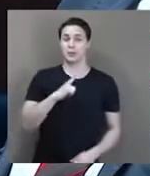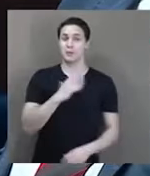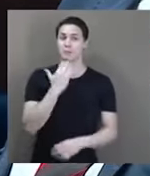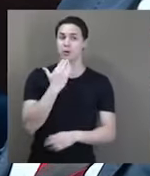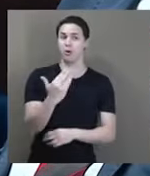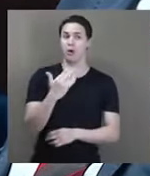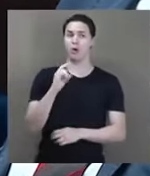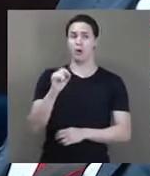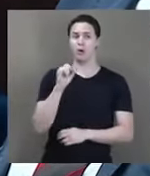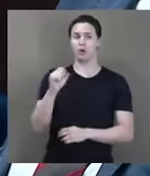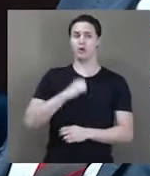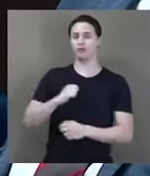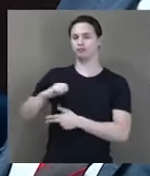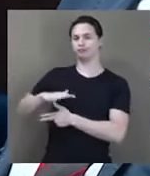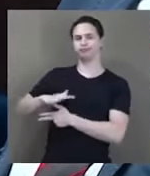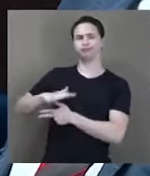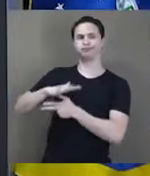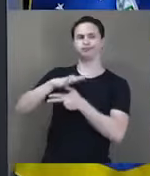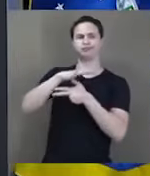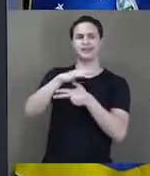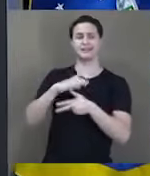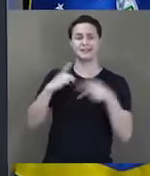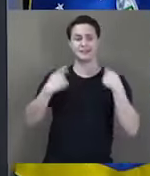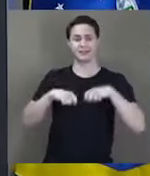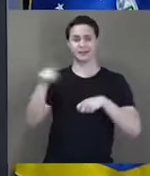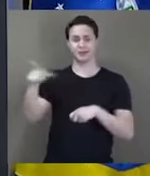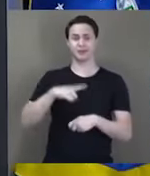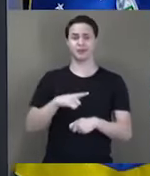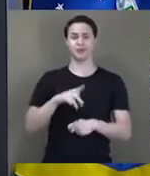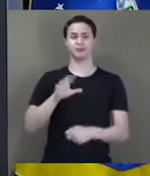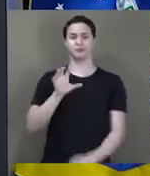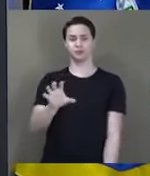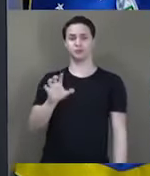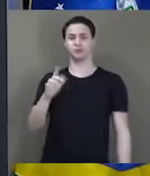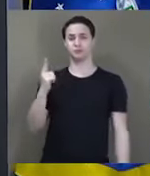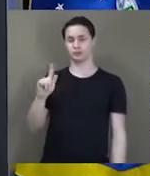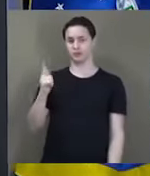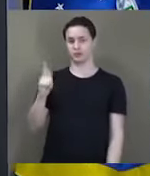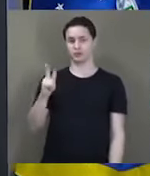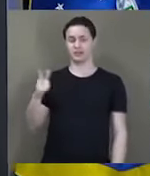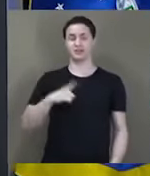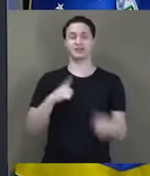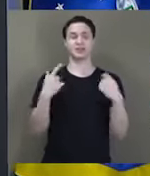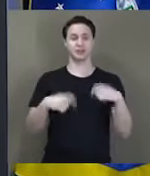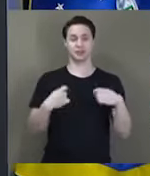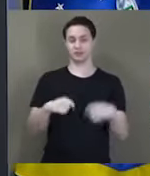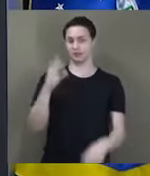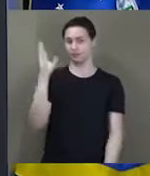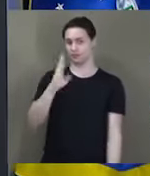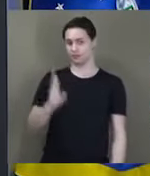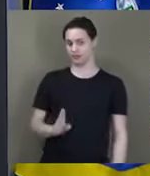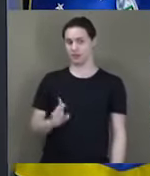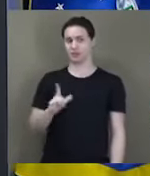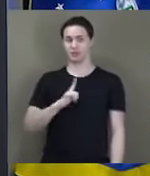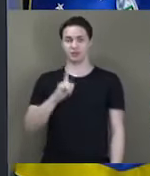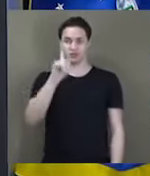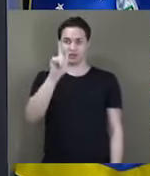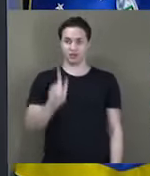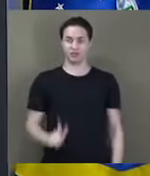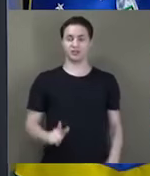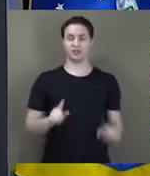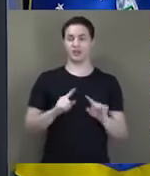helicóptero necessário em Goiás que é um exemplo de estado do Brasil em segurança pública na gestão Caiado porque